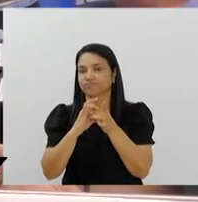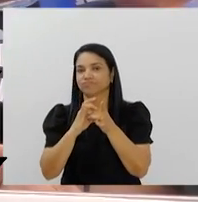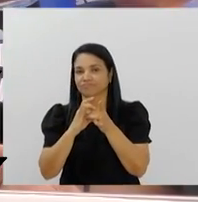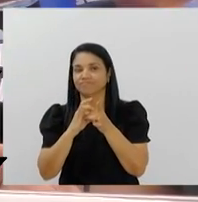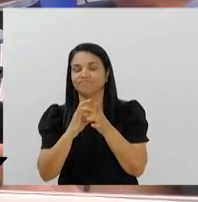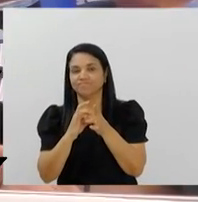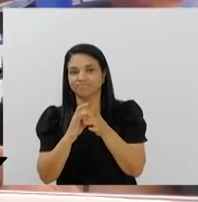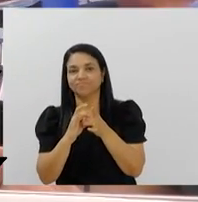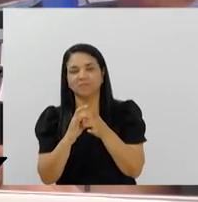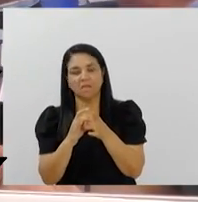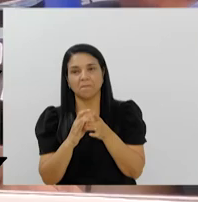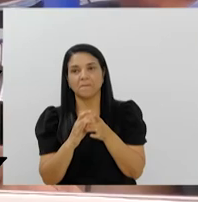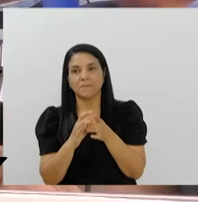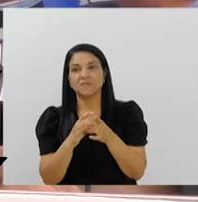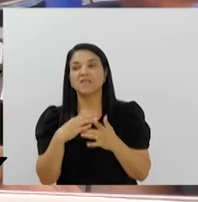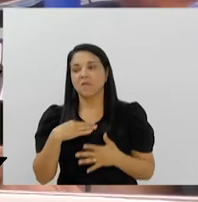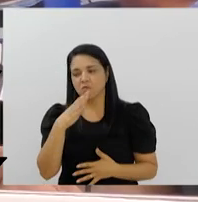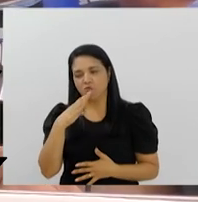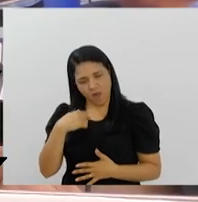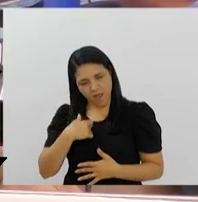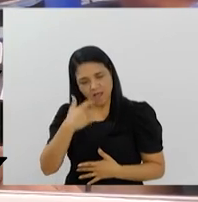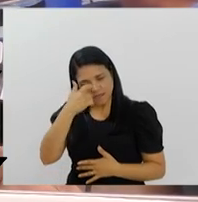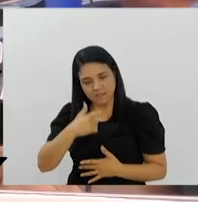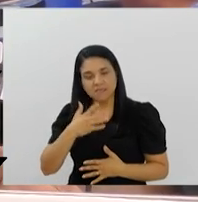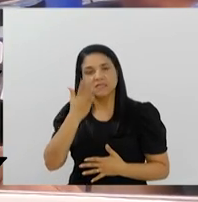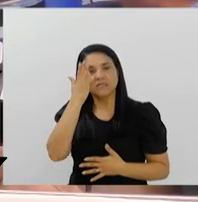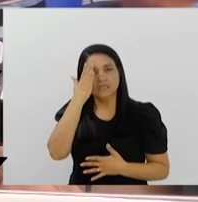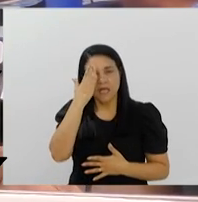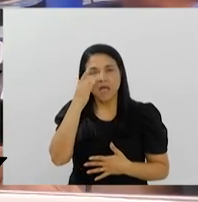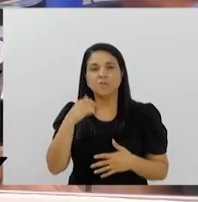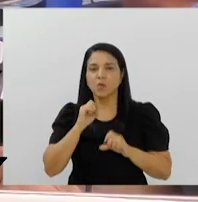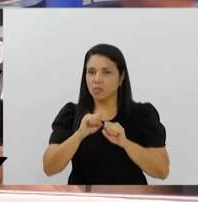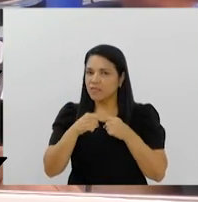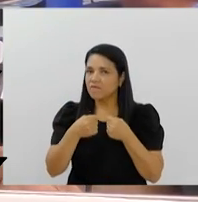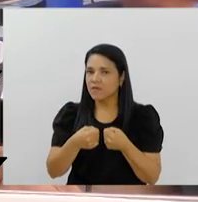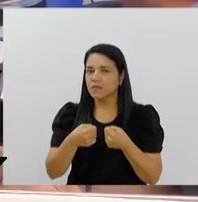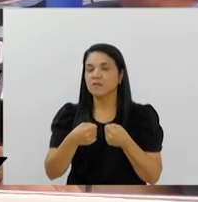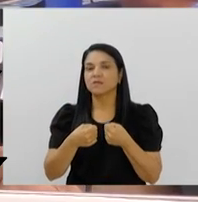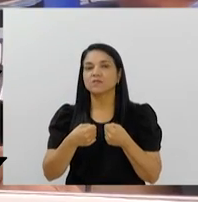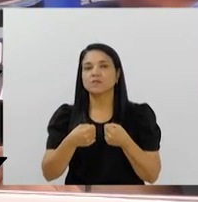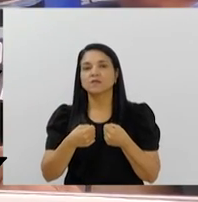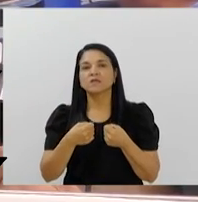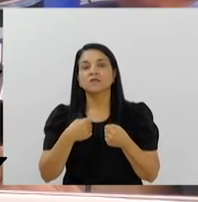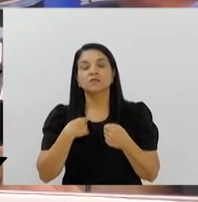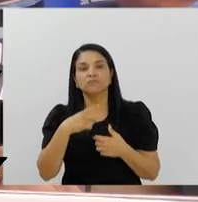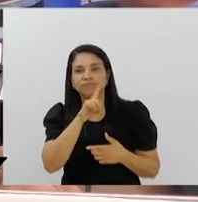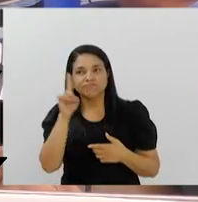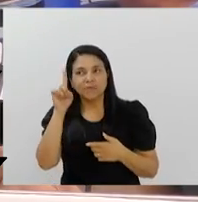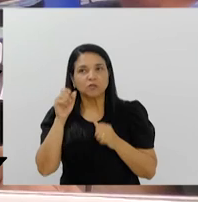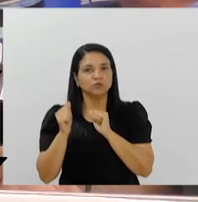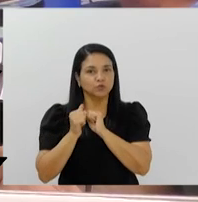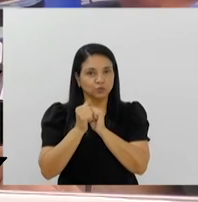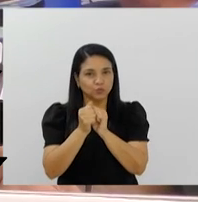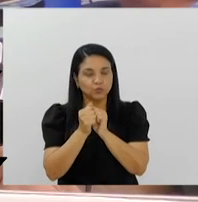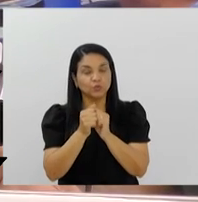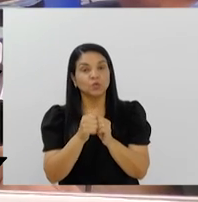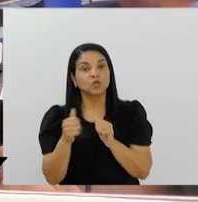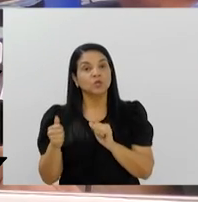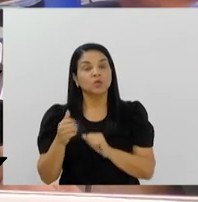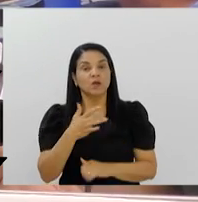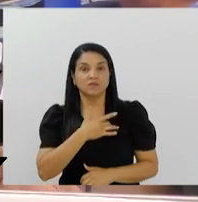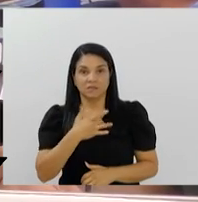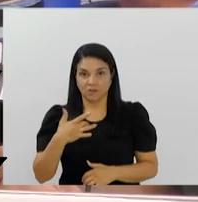assim né perfeito quem me conhece aqui sabe o lado que eu tô mas eu tô do lado da de de Deus primeiramente do lado da saúde